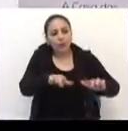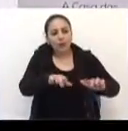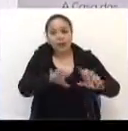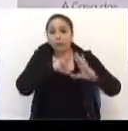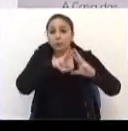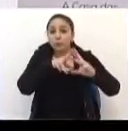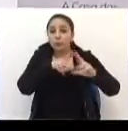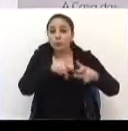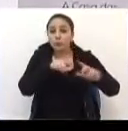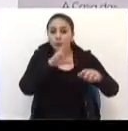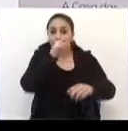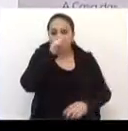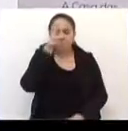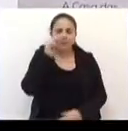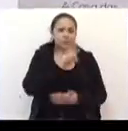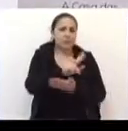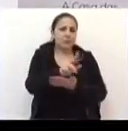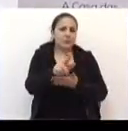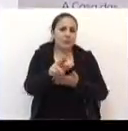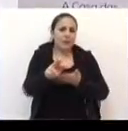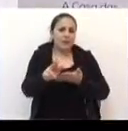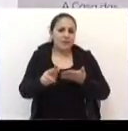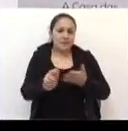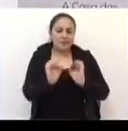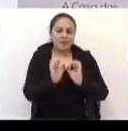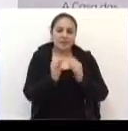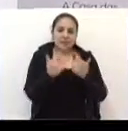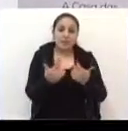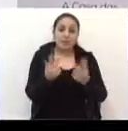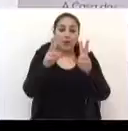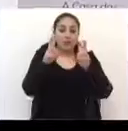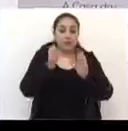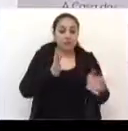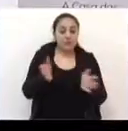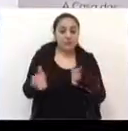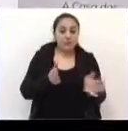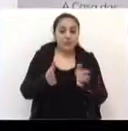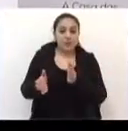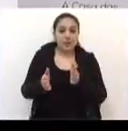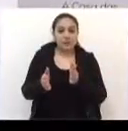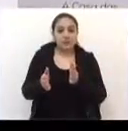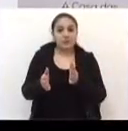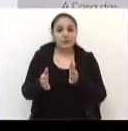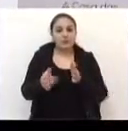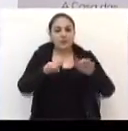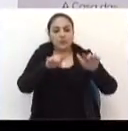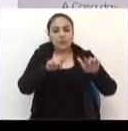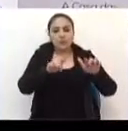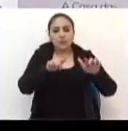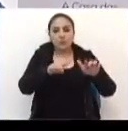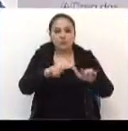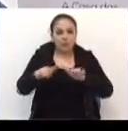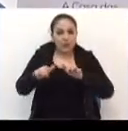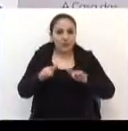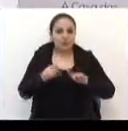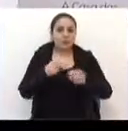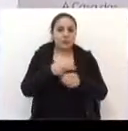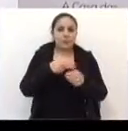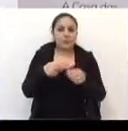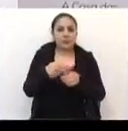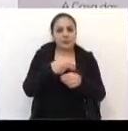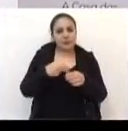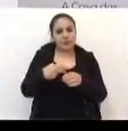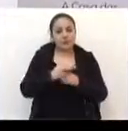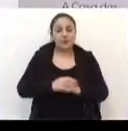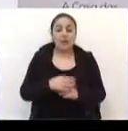município. Enfim, são várias ações, questão de acessibilidade nos mobiliários urbanos, a própria Câmara de